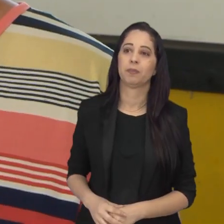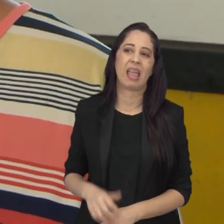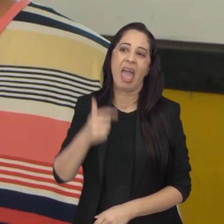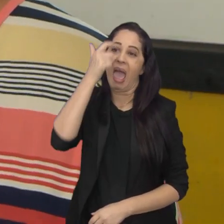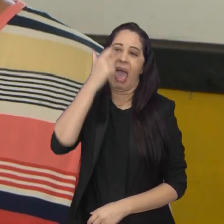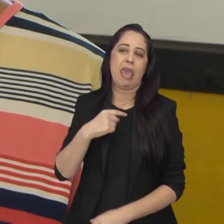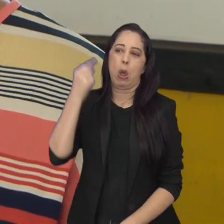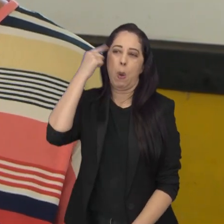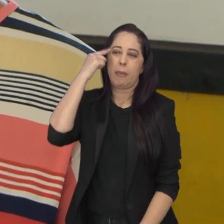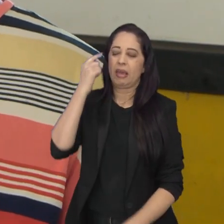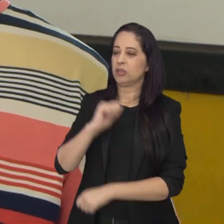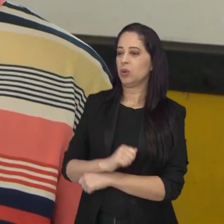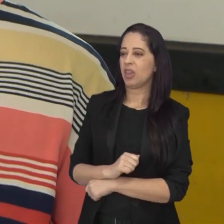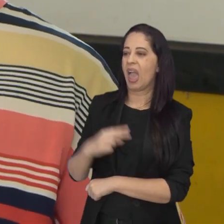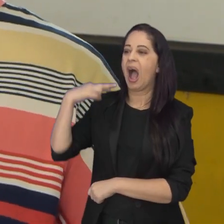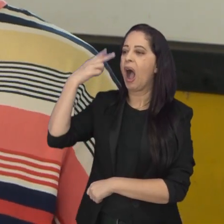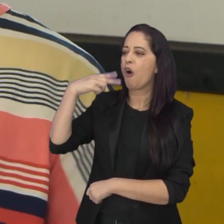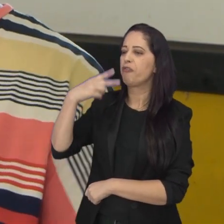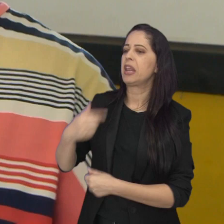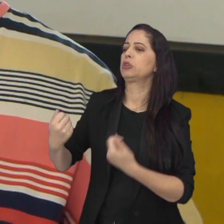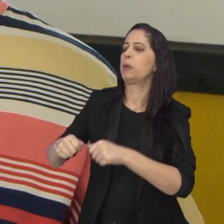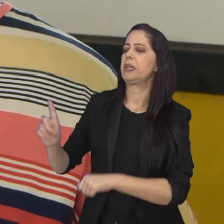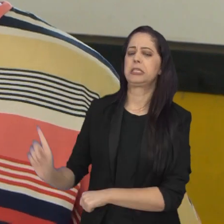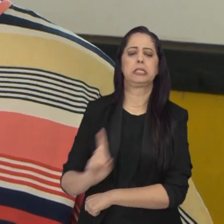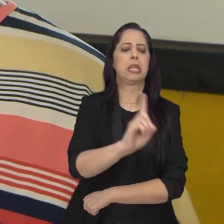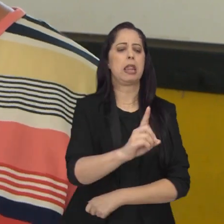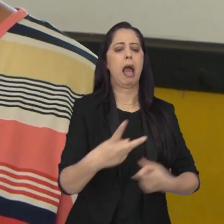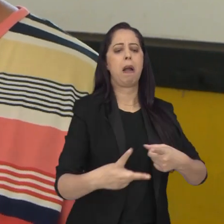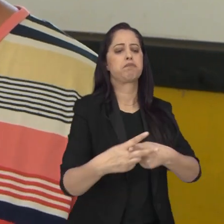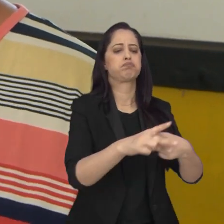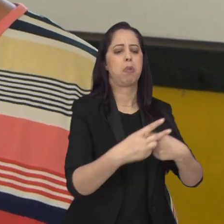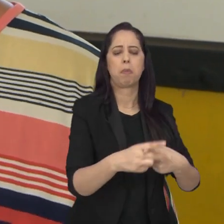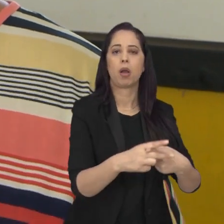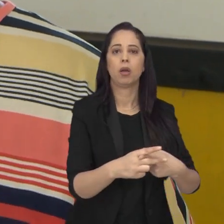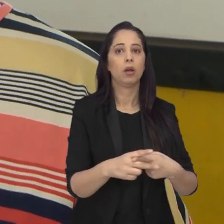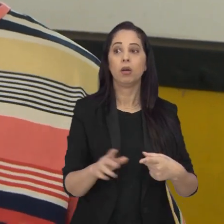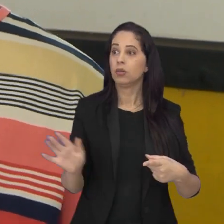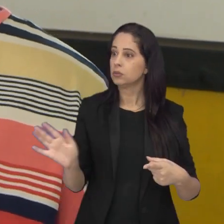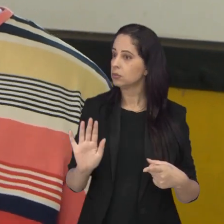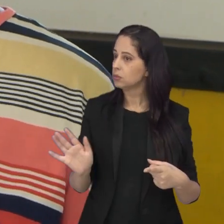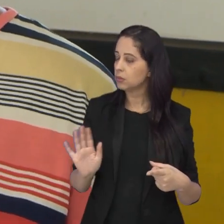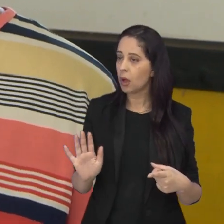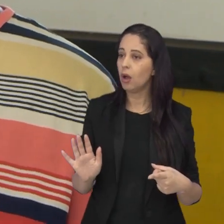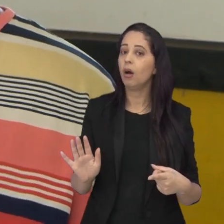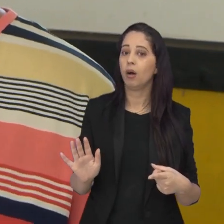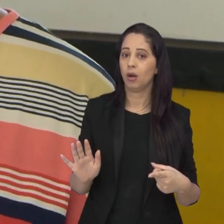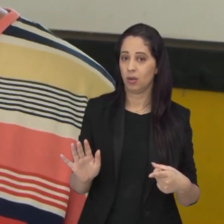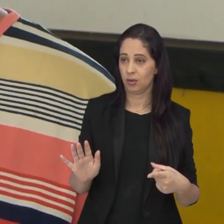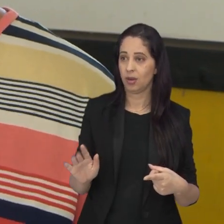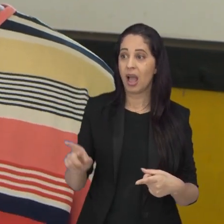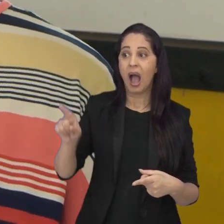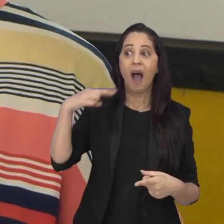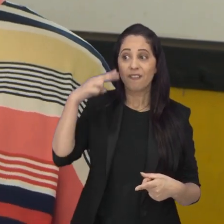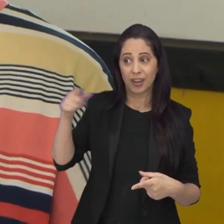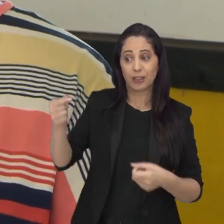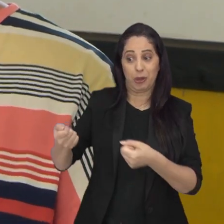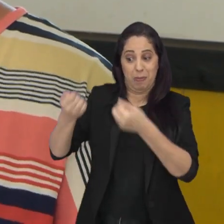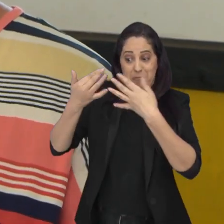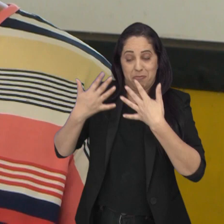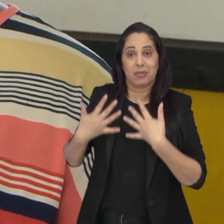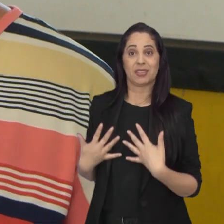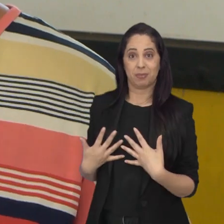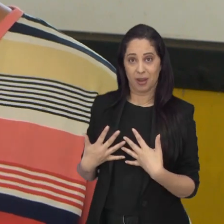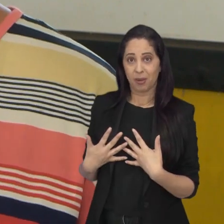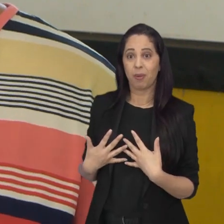minha ideia era que ele fizesse, era recorrer a ele e ele fazia tudo. Aí depois que a gente veio conversando com os vereadores, que ela, até então a